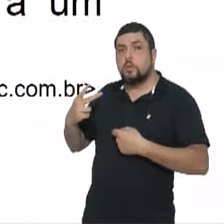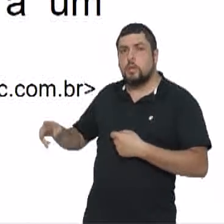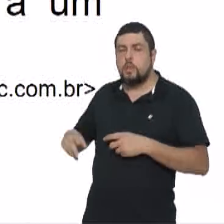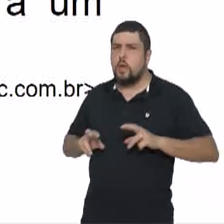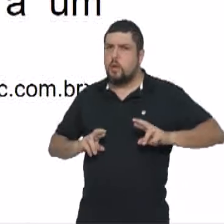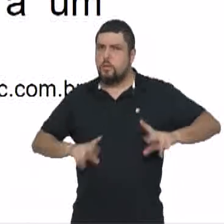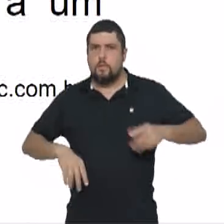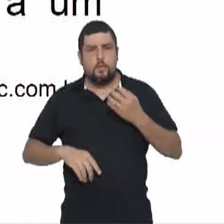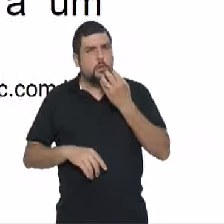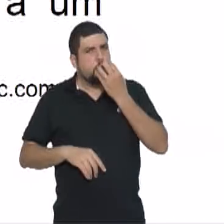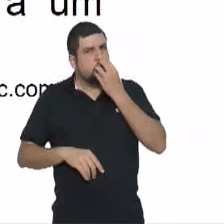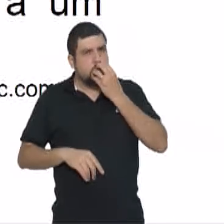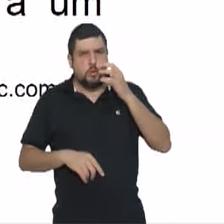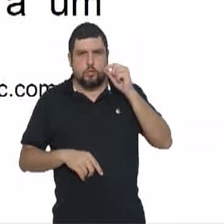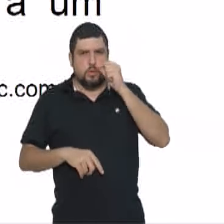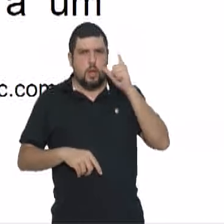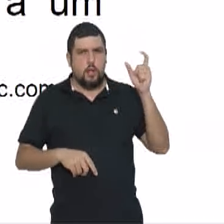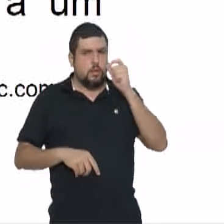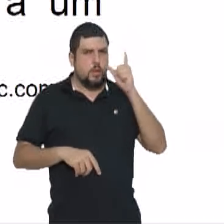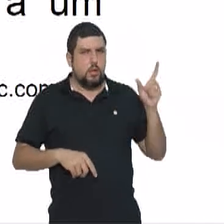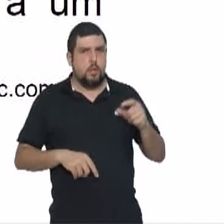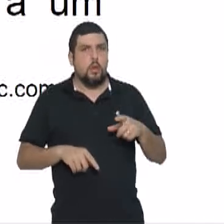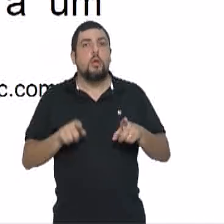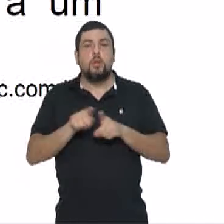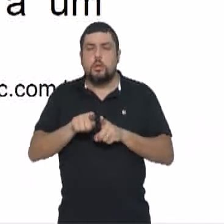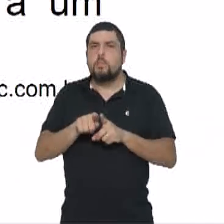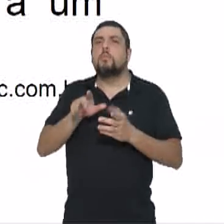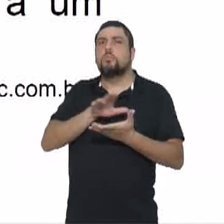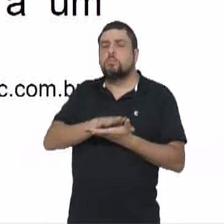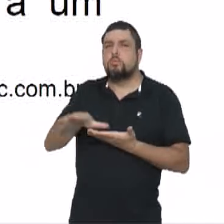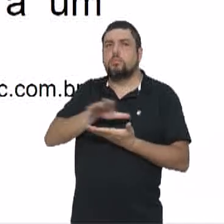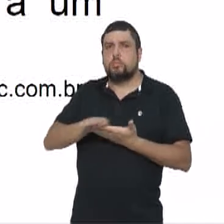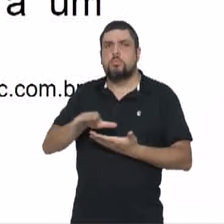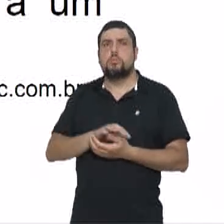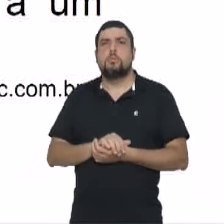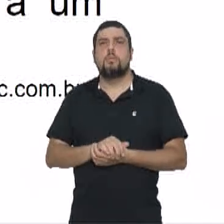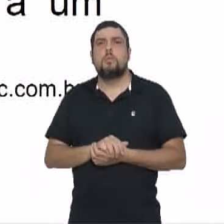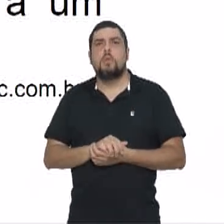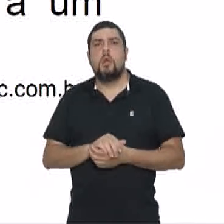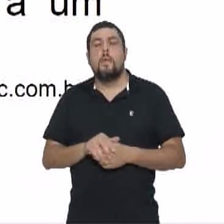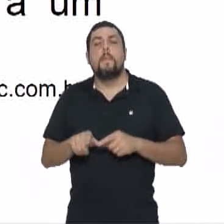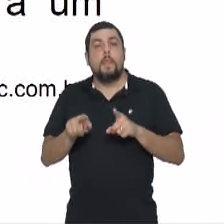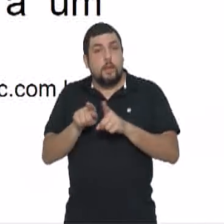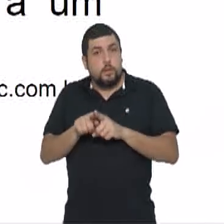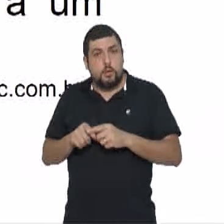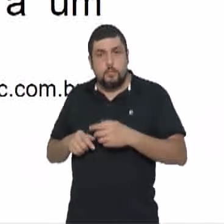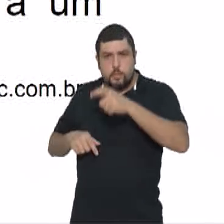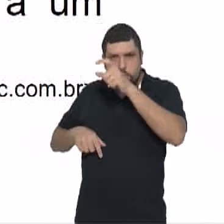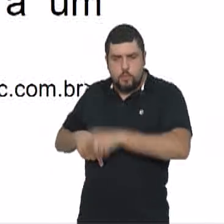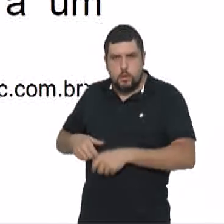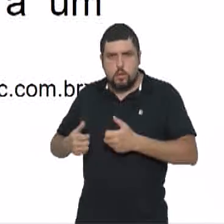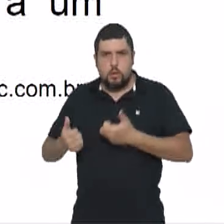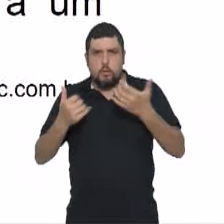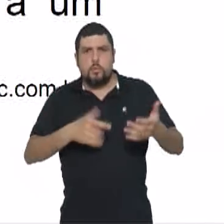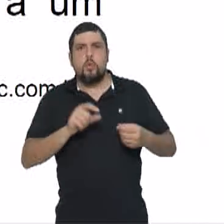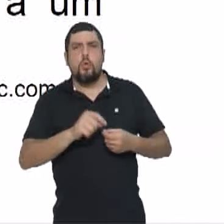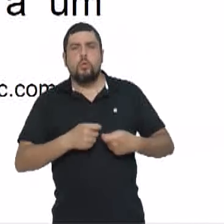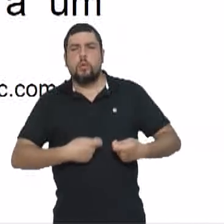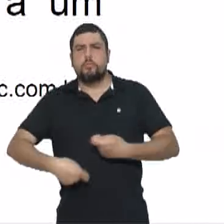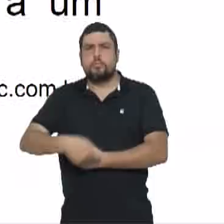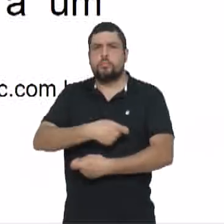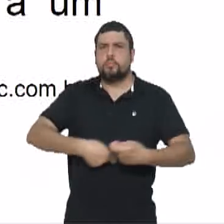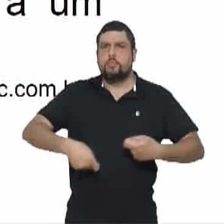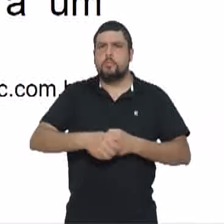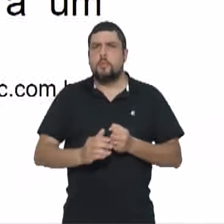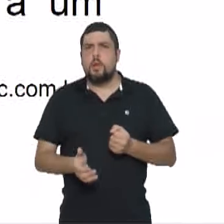e gatos, inclusive custos. Ela ainda destaca que o aumento da fraude e do tráfico foi o que